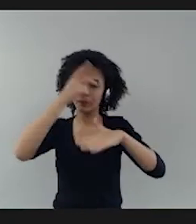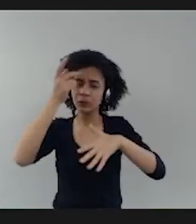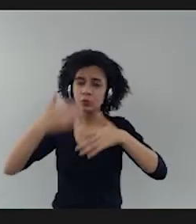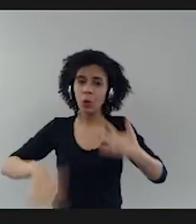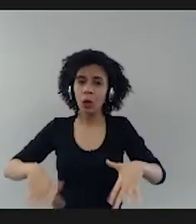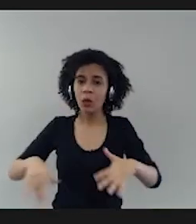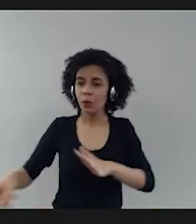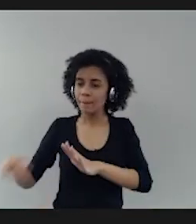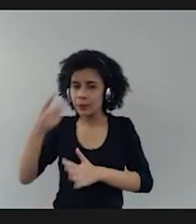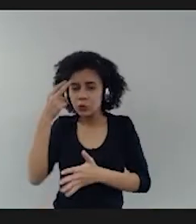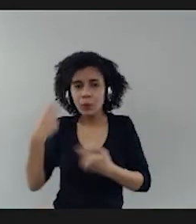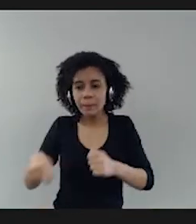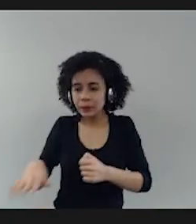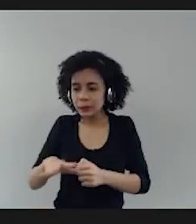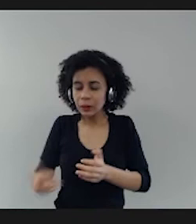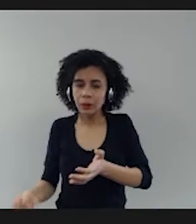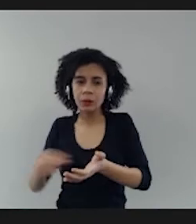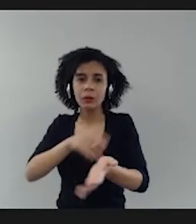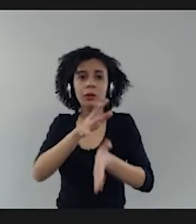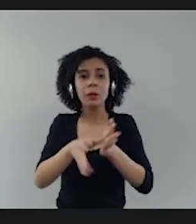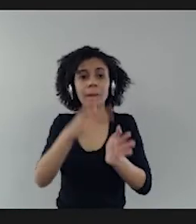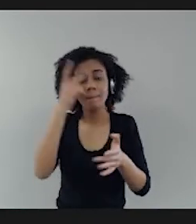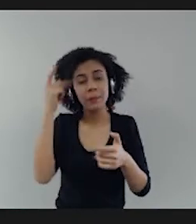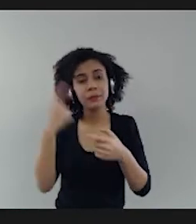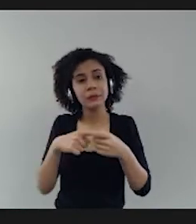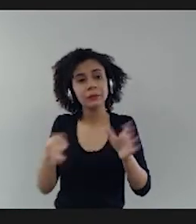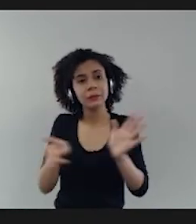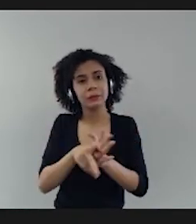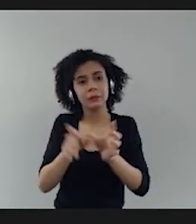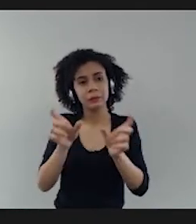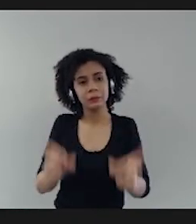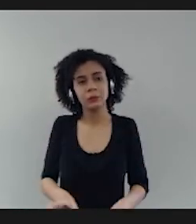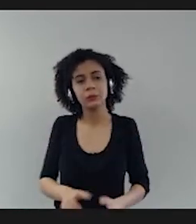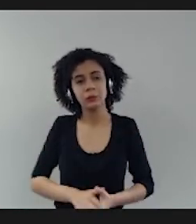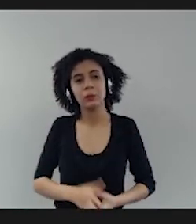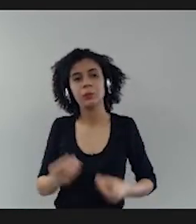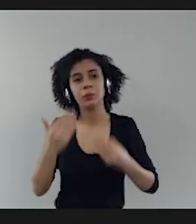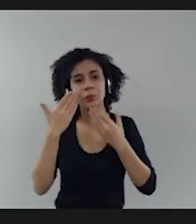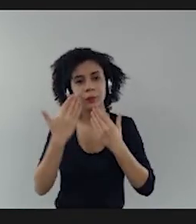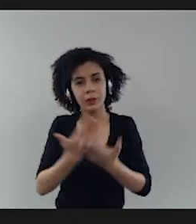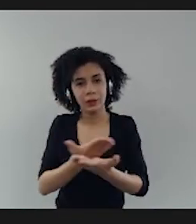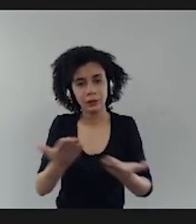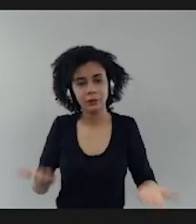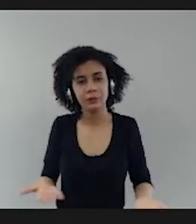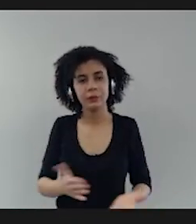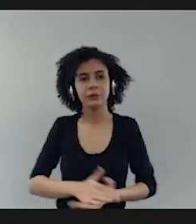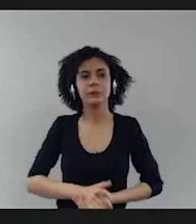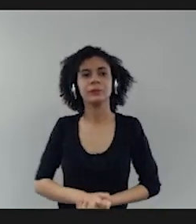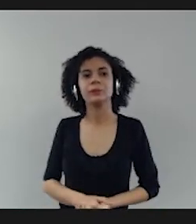porque a cidade é formada por e para pessoas. Muito obrigada a todos vocês.